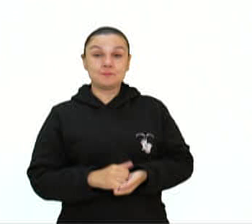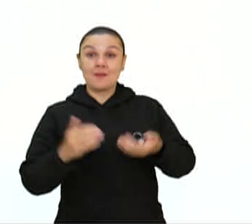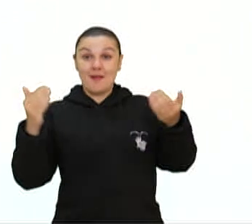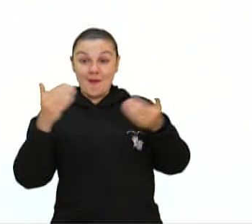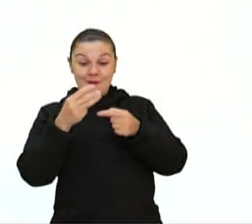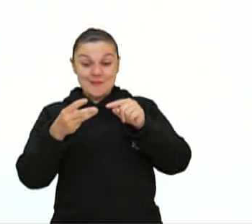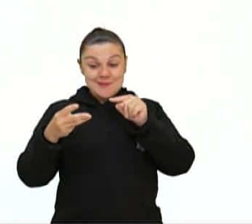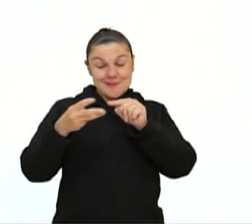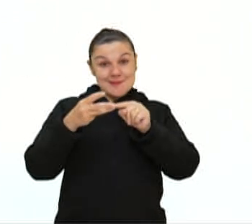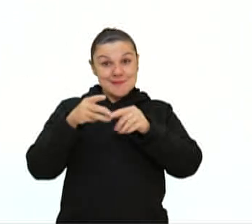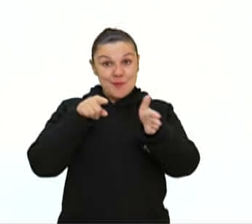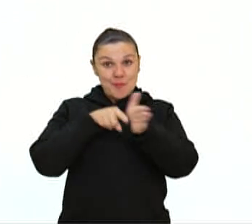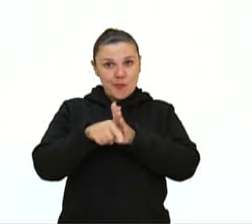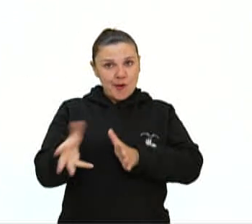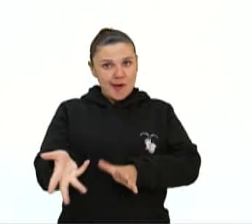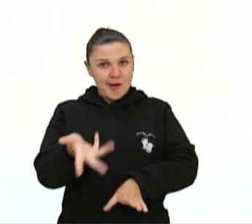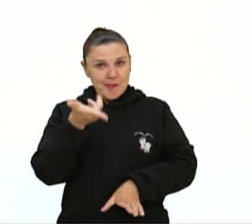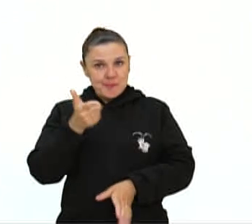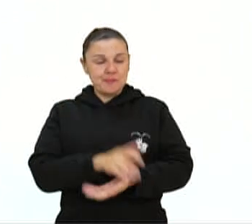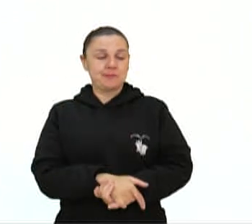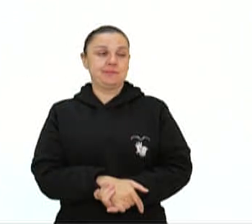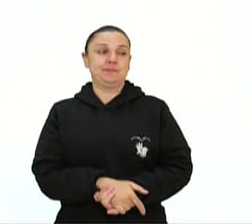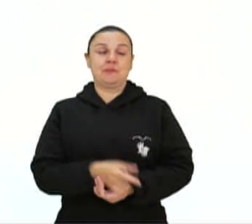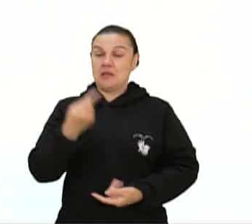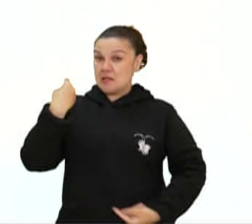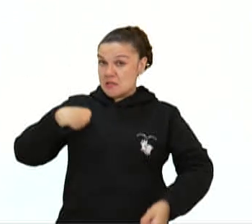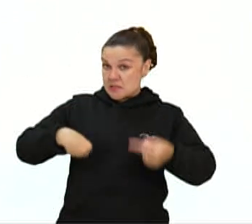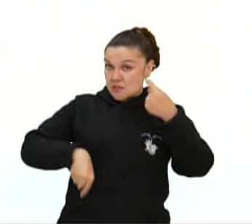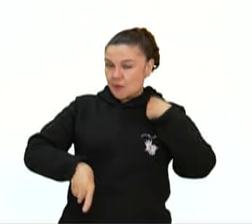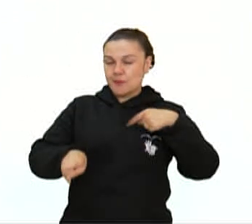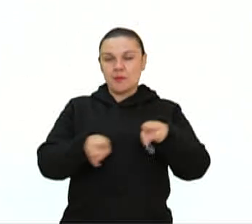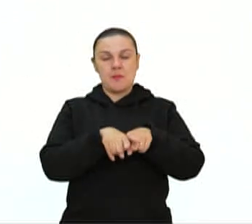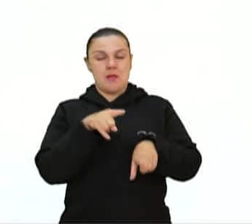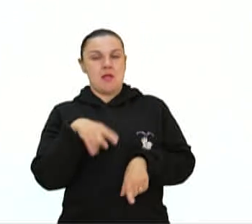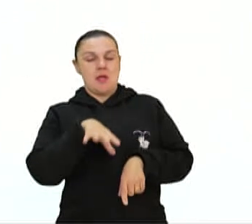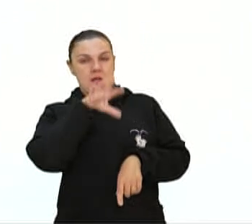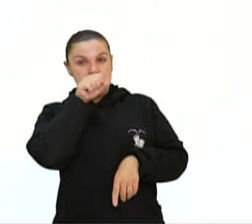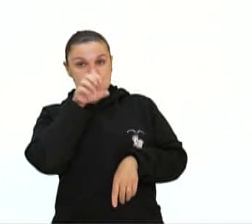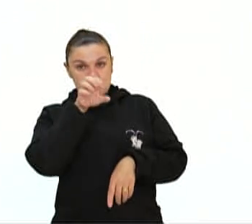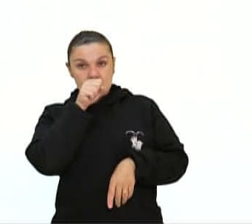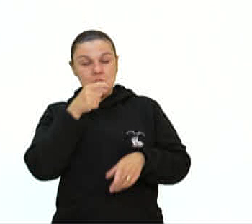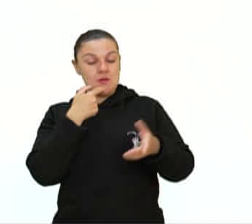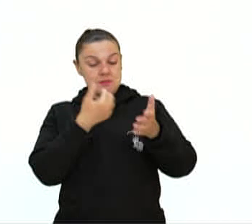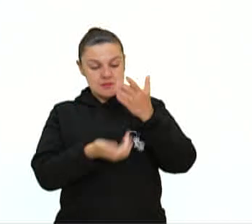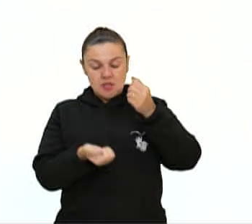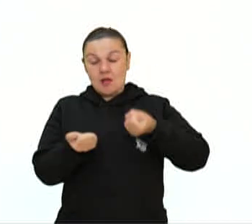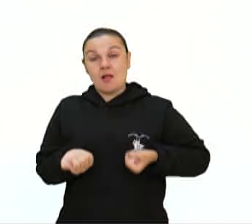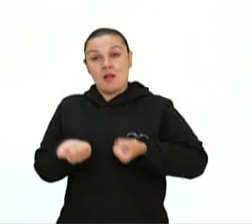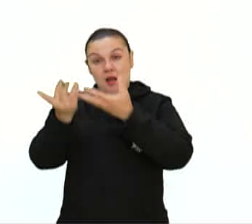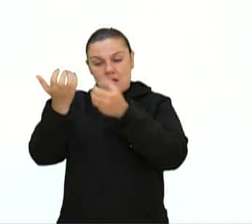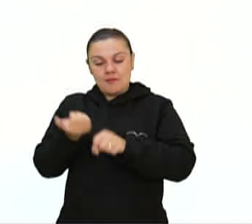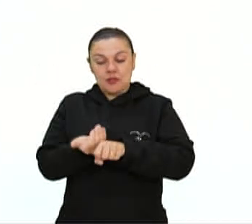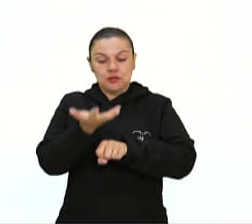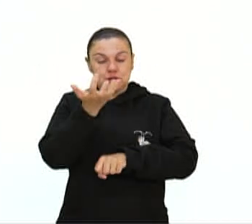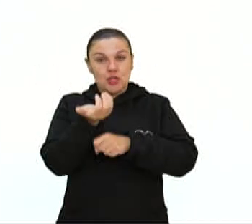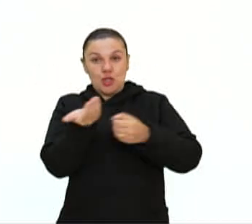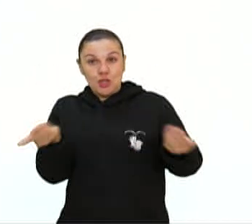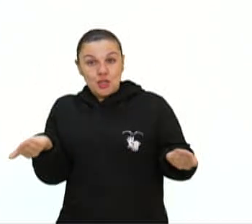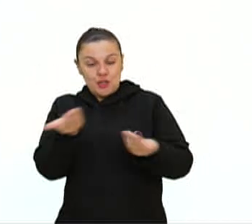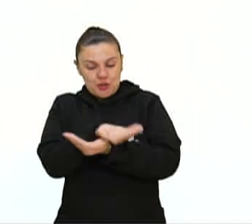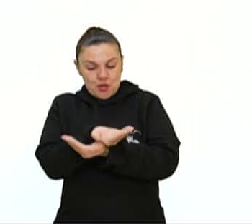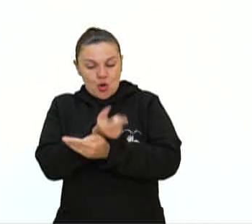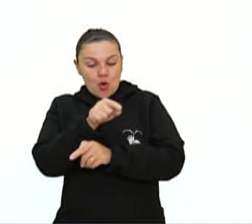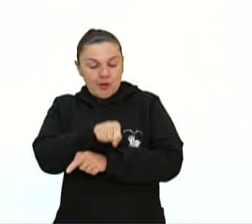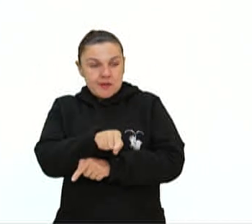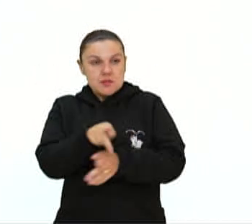nosso terceiro quiz. Sistema circulatório e respiratório são responsáveis pelo transporte dos gases e a sua devida troca. O processo de